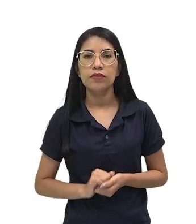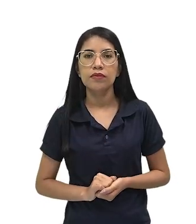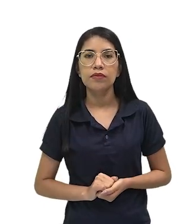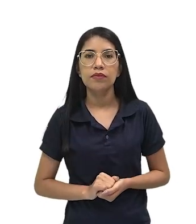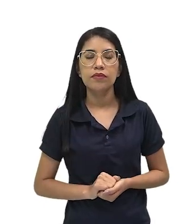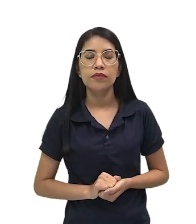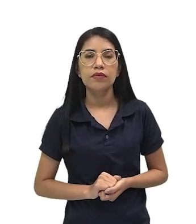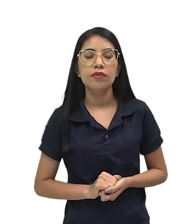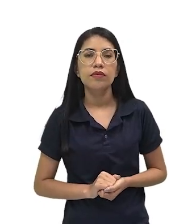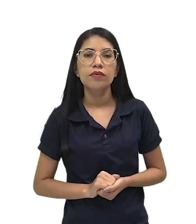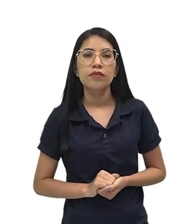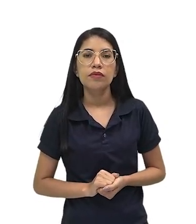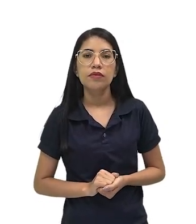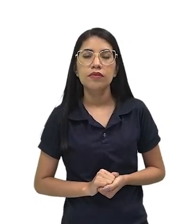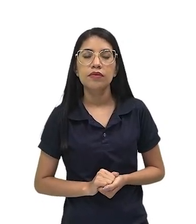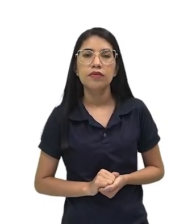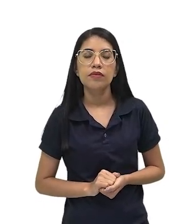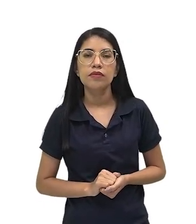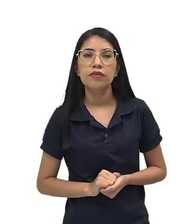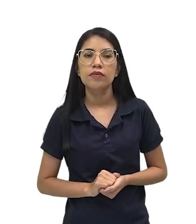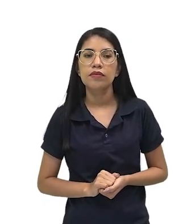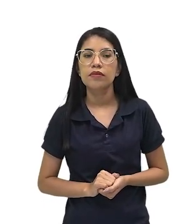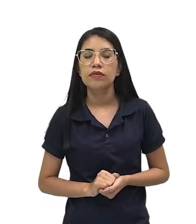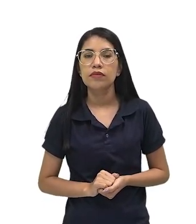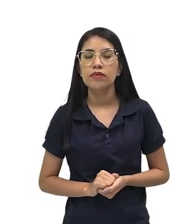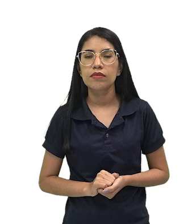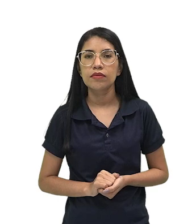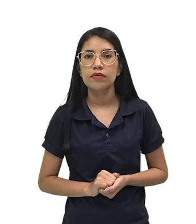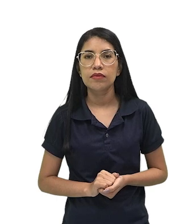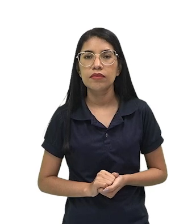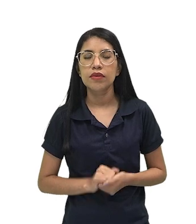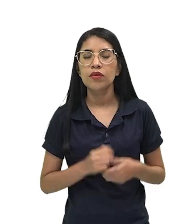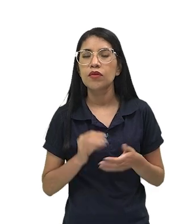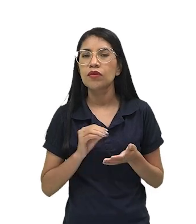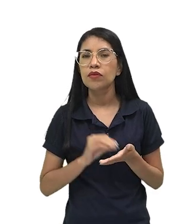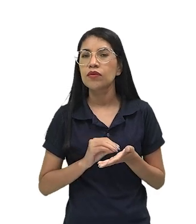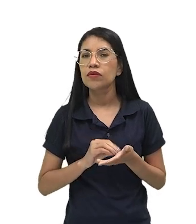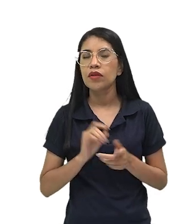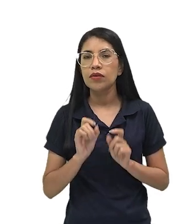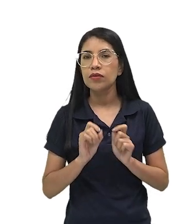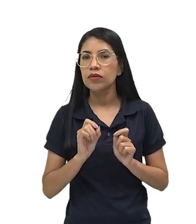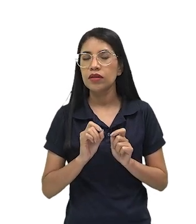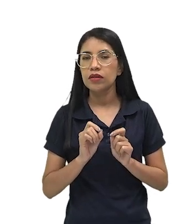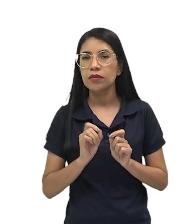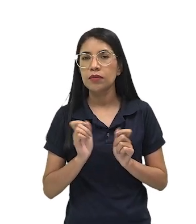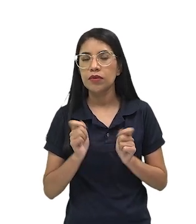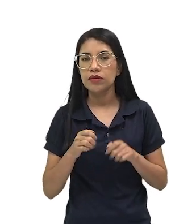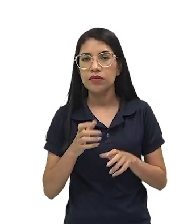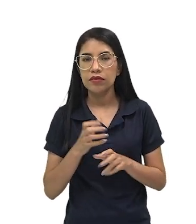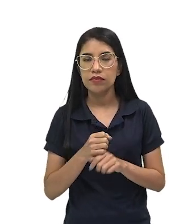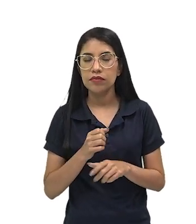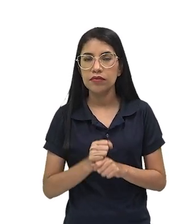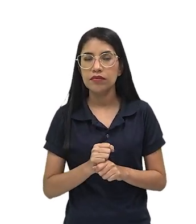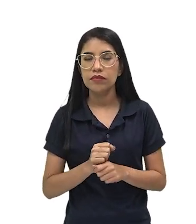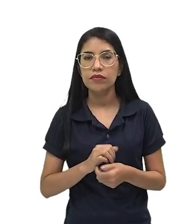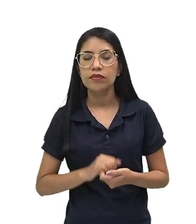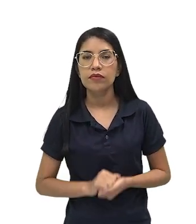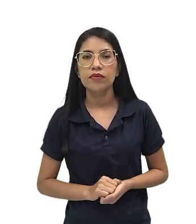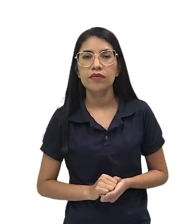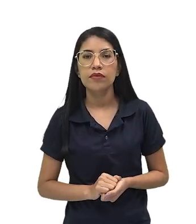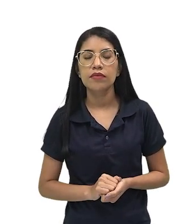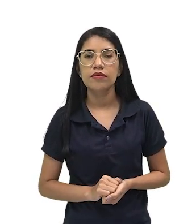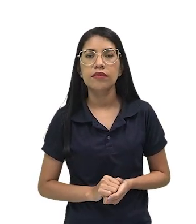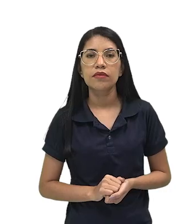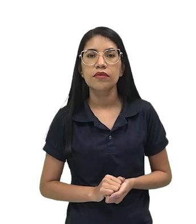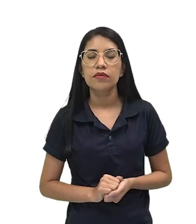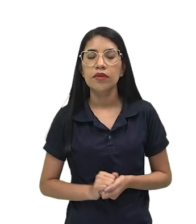centímetros. Aí, opa, olha lá. O que está faltando? Então, vamos observar aqui. Para nós calcularmos o